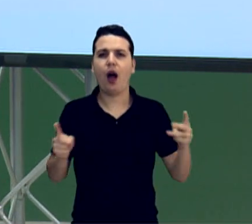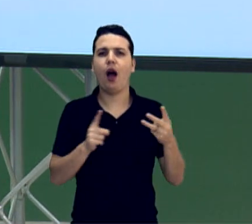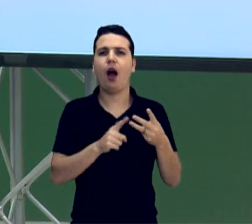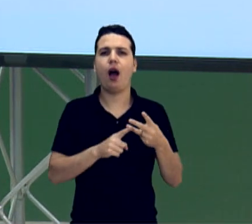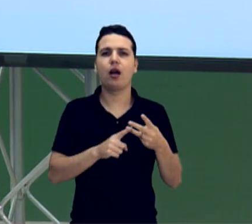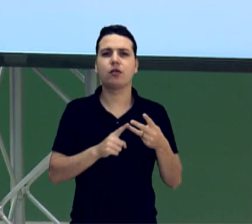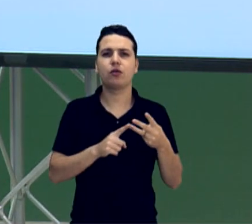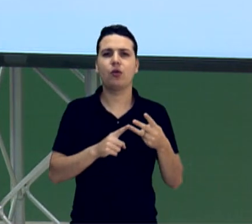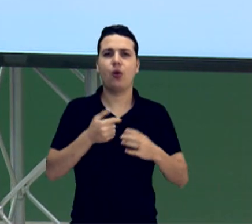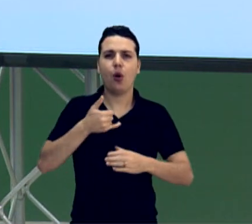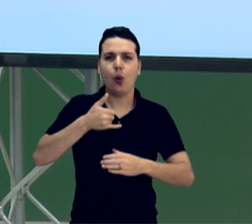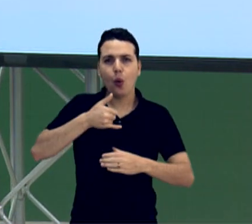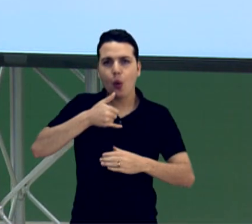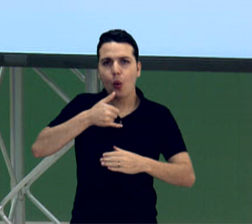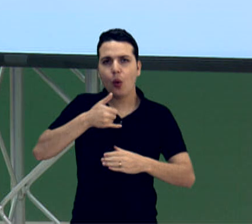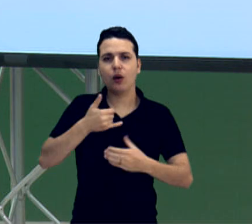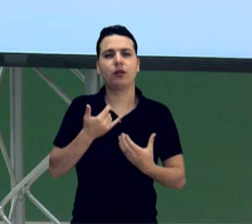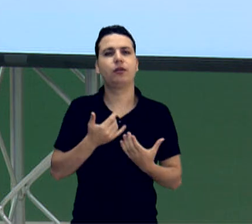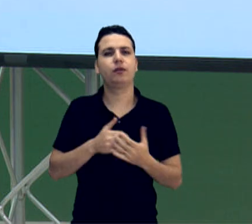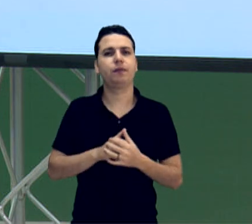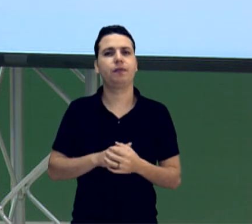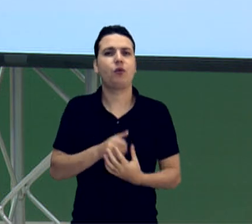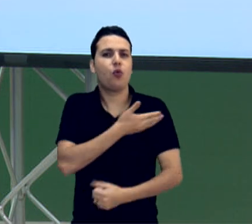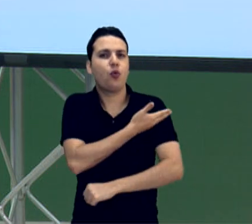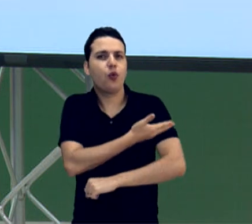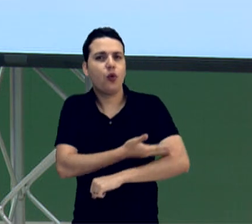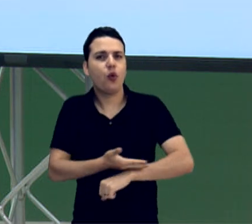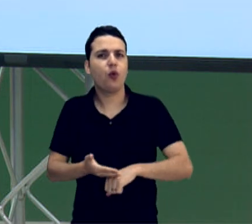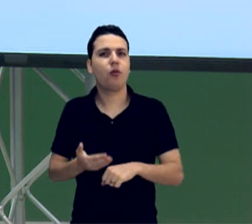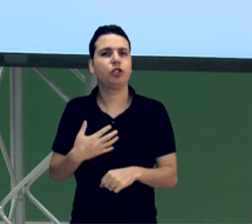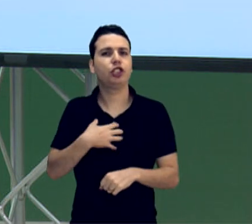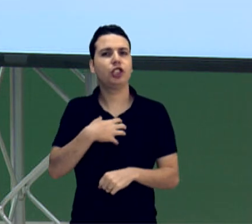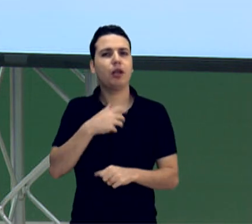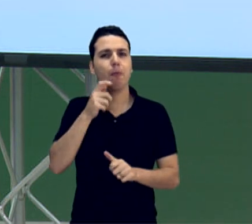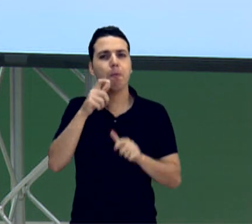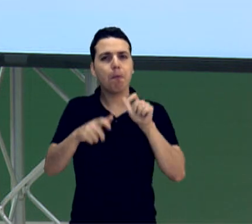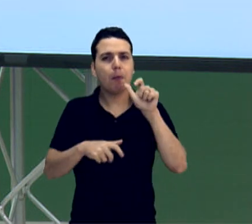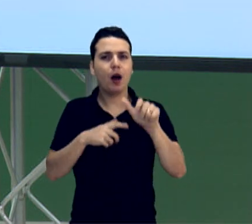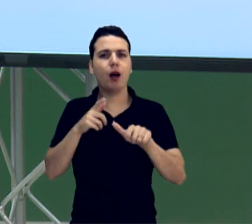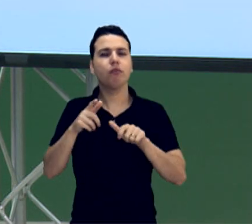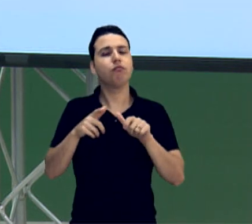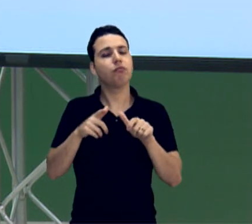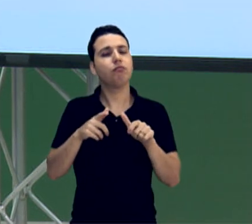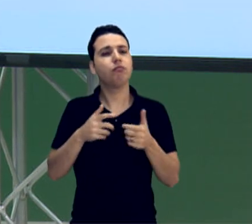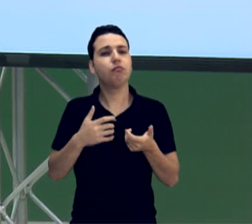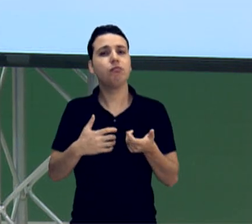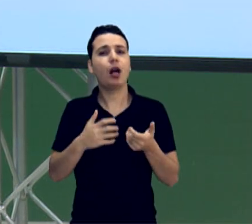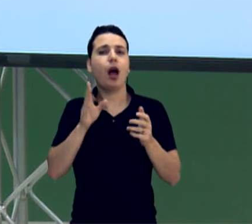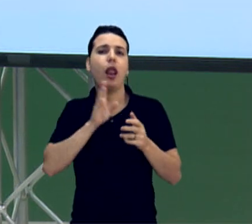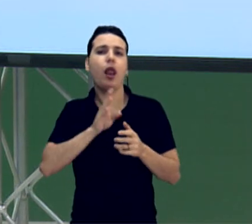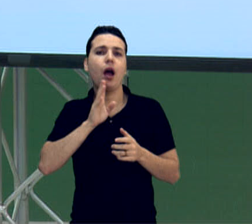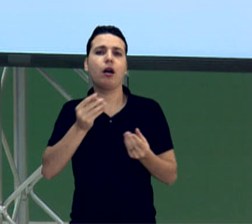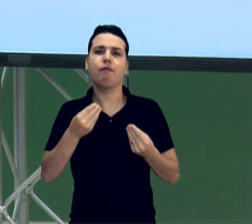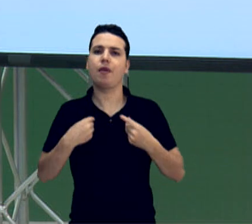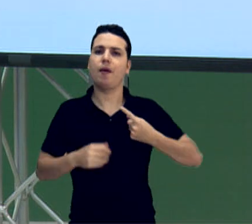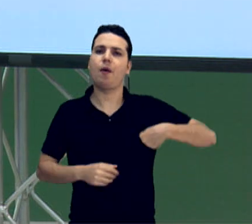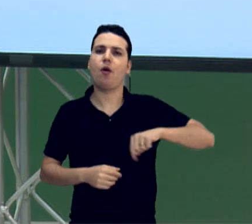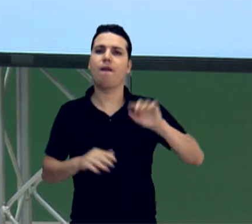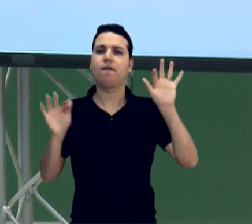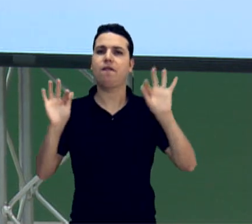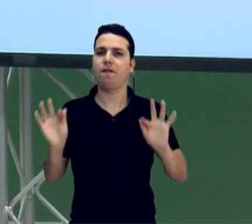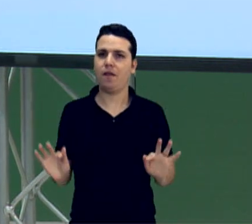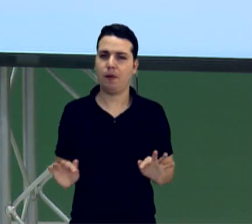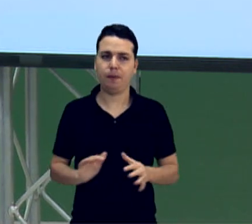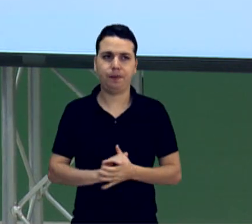os costumes, o palavreado, né, são cultivados, e isso é muito bacana, né? Isso nos deixa feliz. Então,